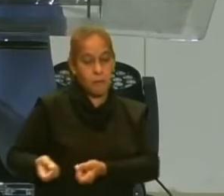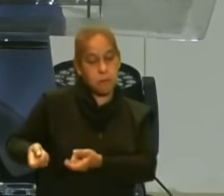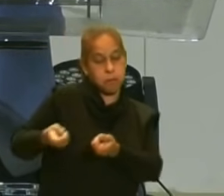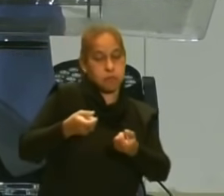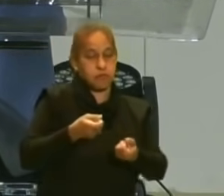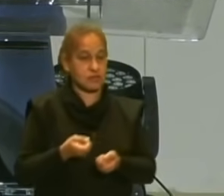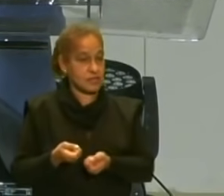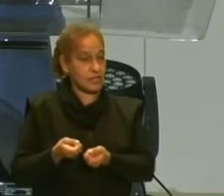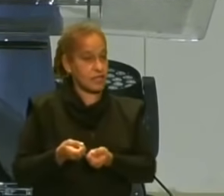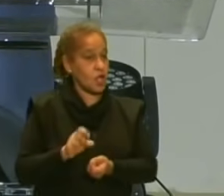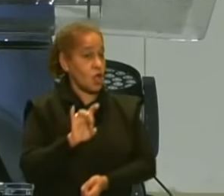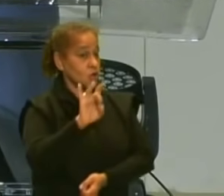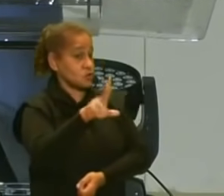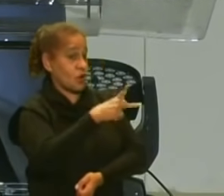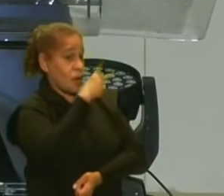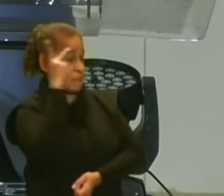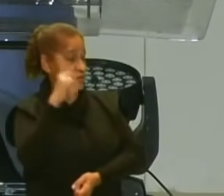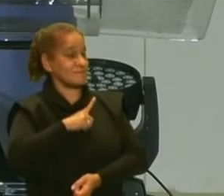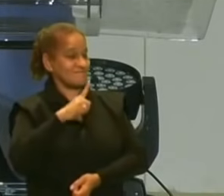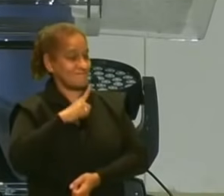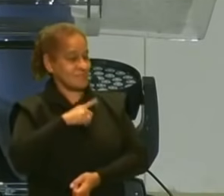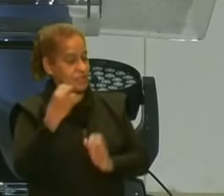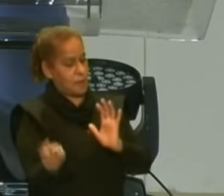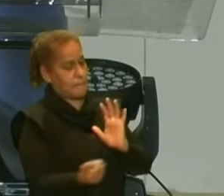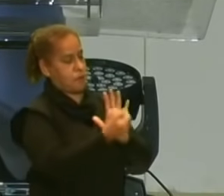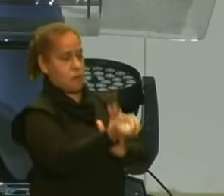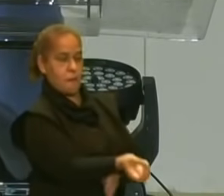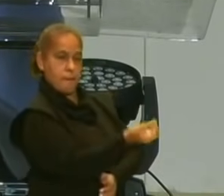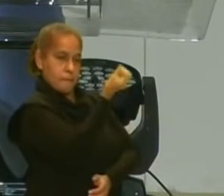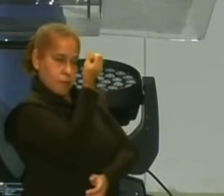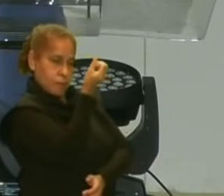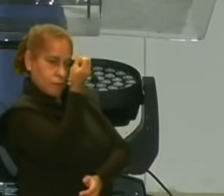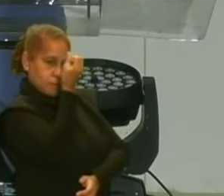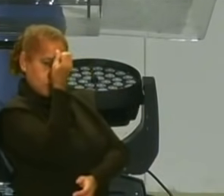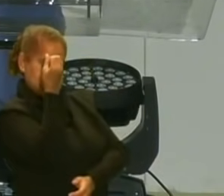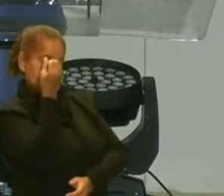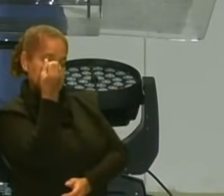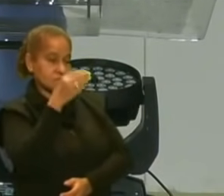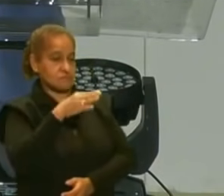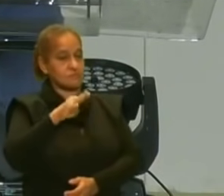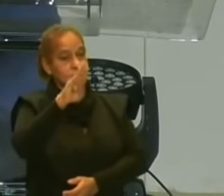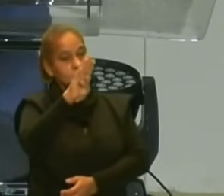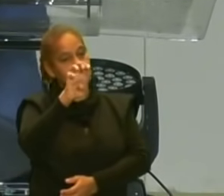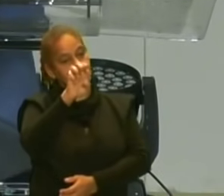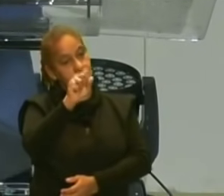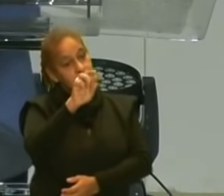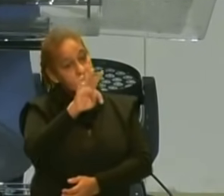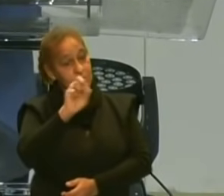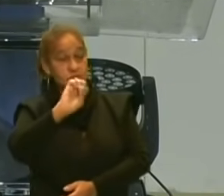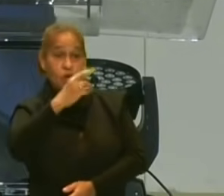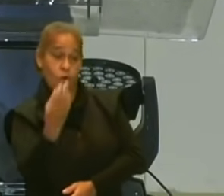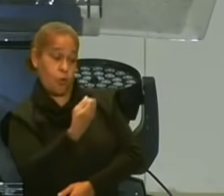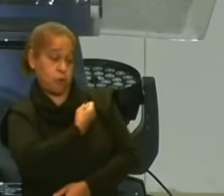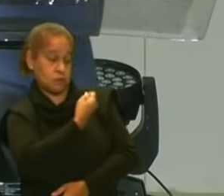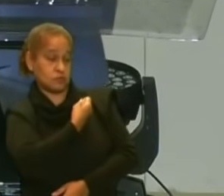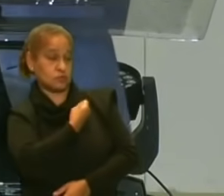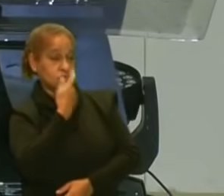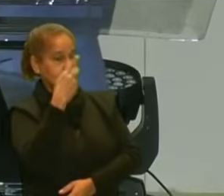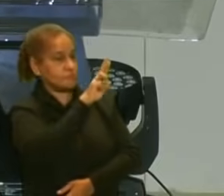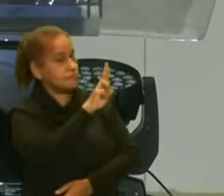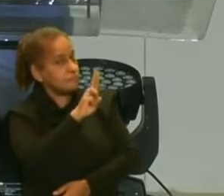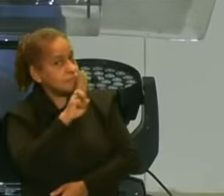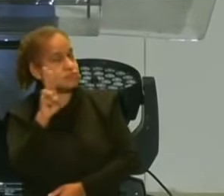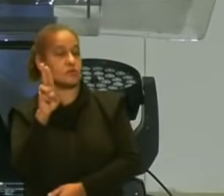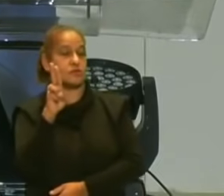a não ser que tivesse a marca, que é o nome da besta ou o número do seu nome. E aqui ele está dizendo,